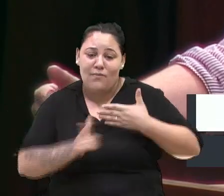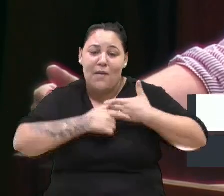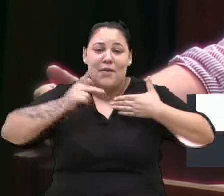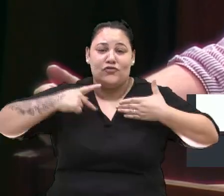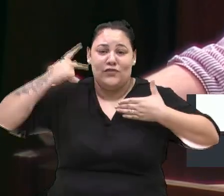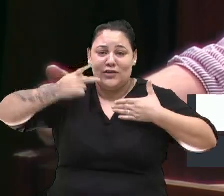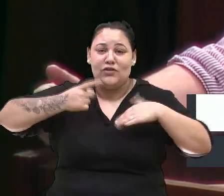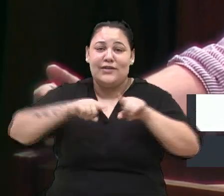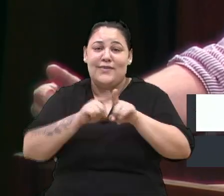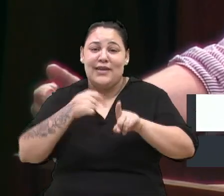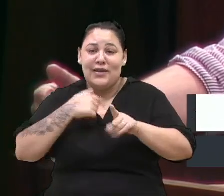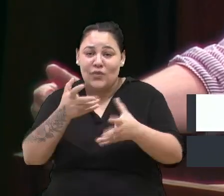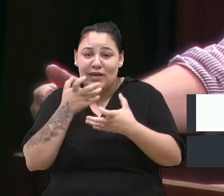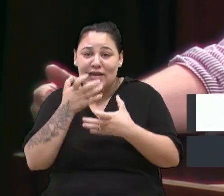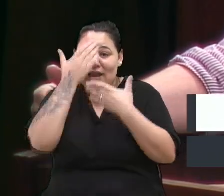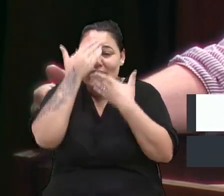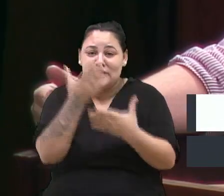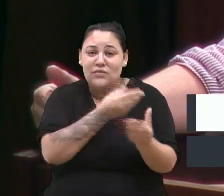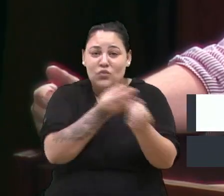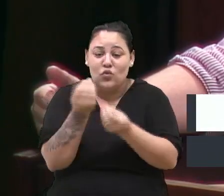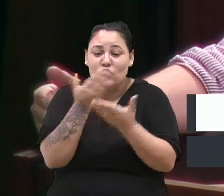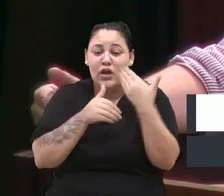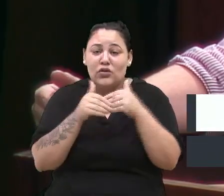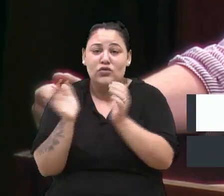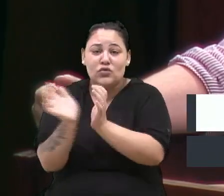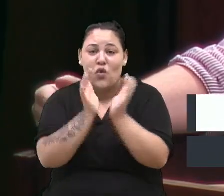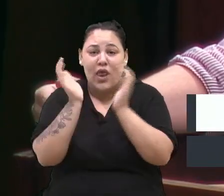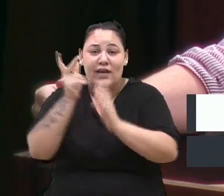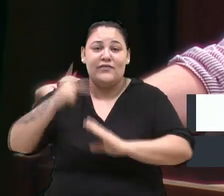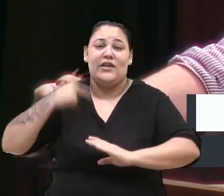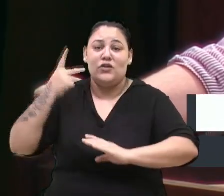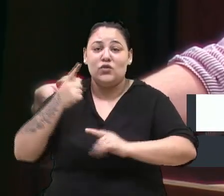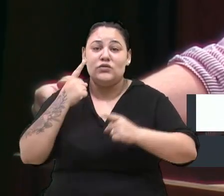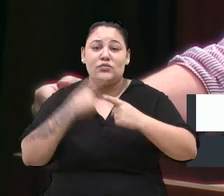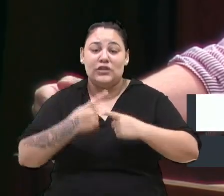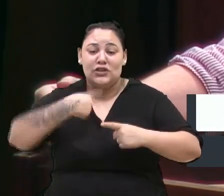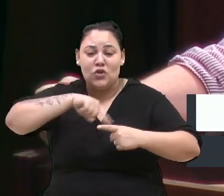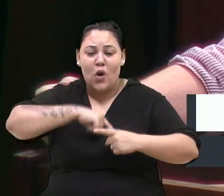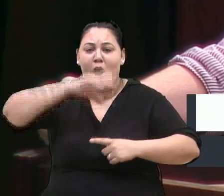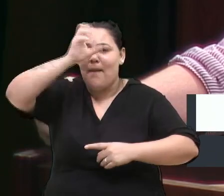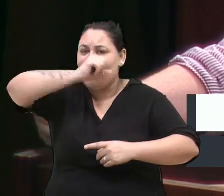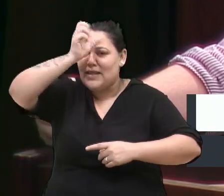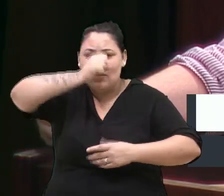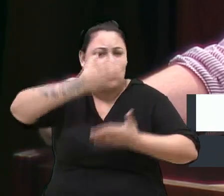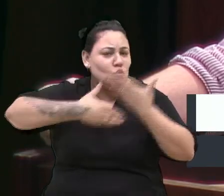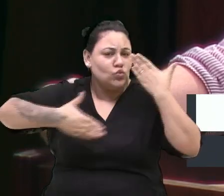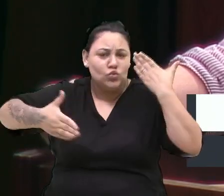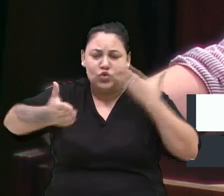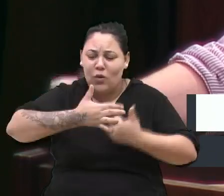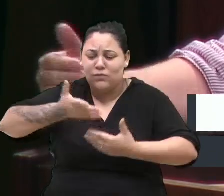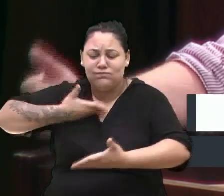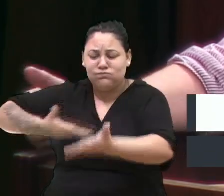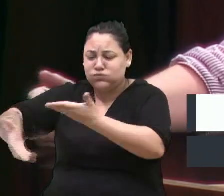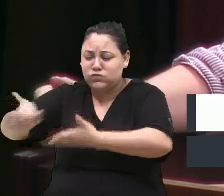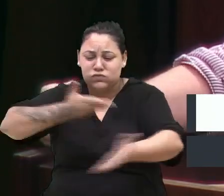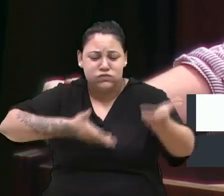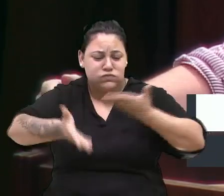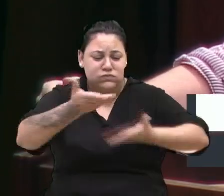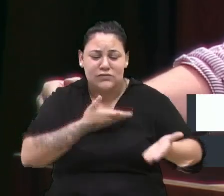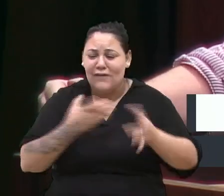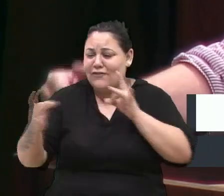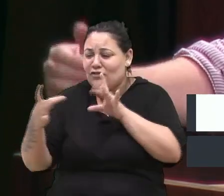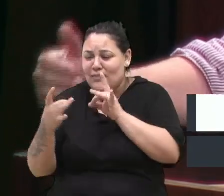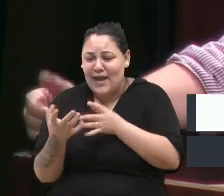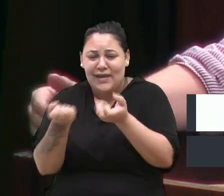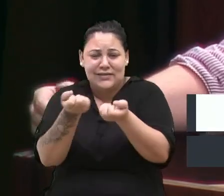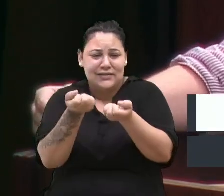E aqui eu gostaria de agradecer a todos os colegas vereadores, porque nós aprendemos com todos. Nós aprendemos a maneira de falar, nós aprendemos